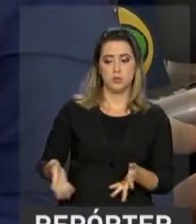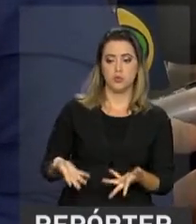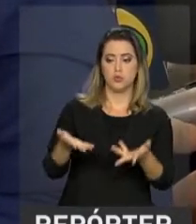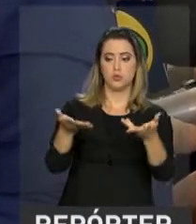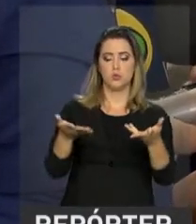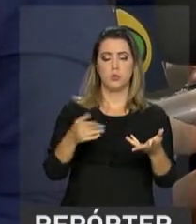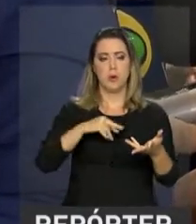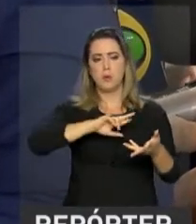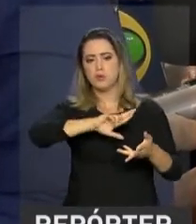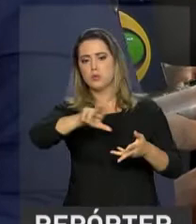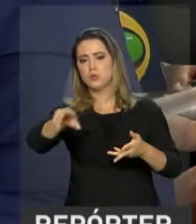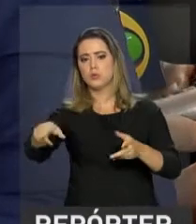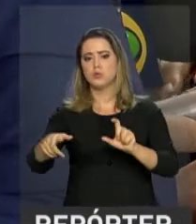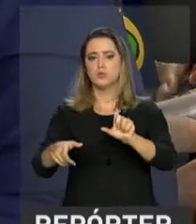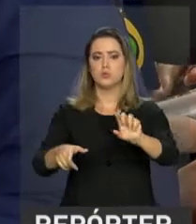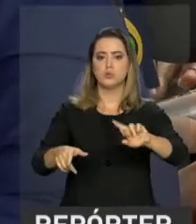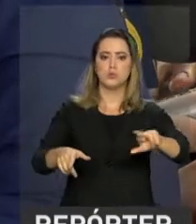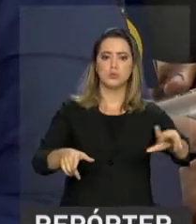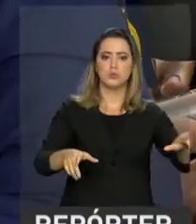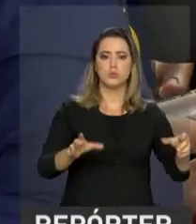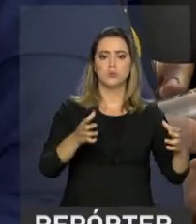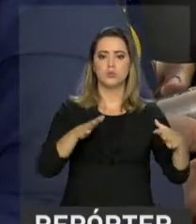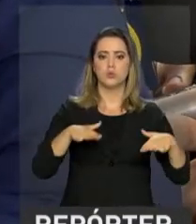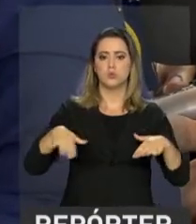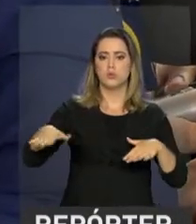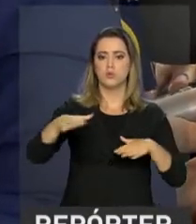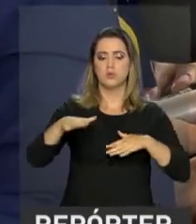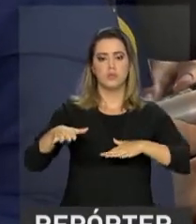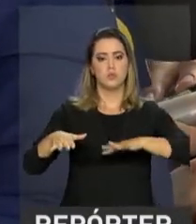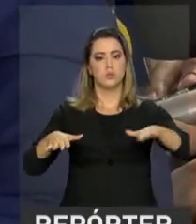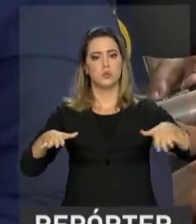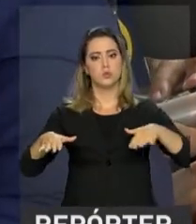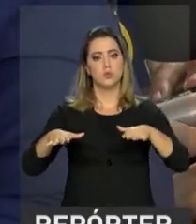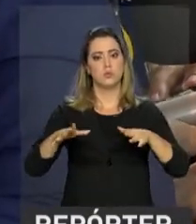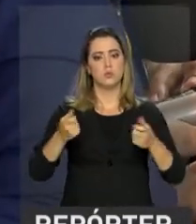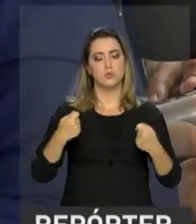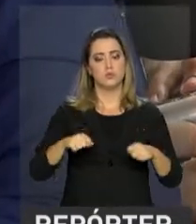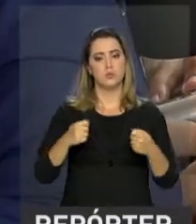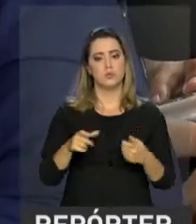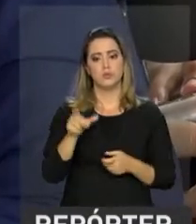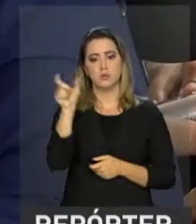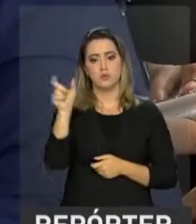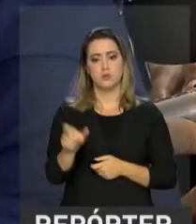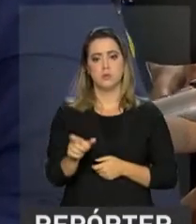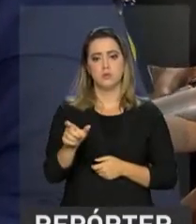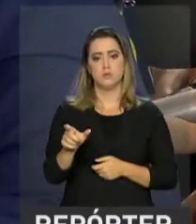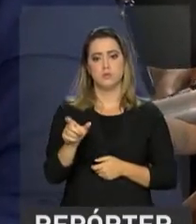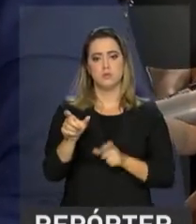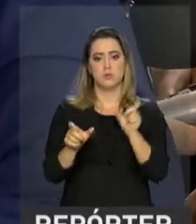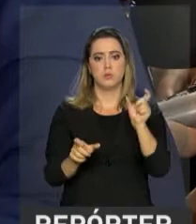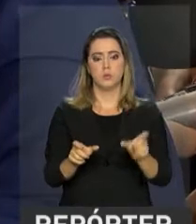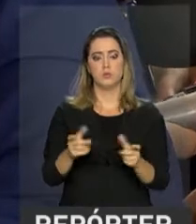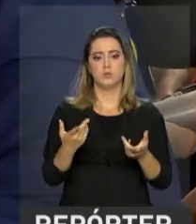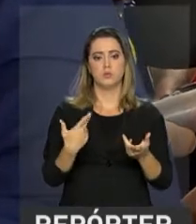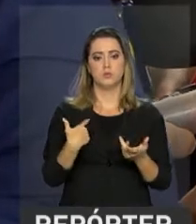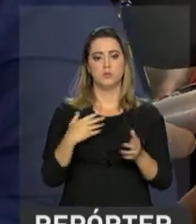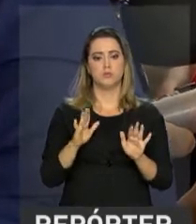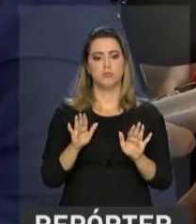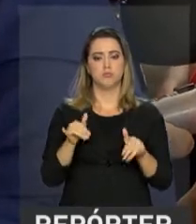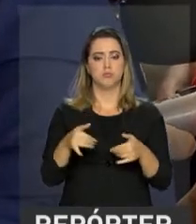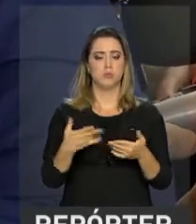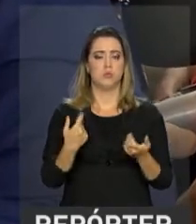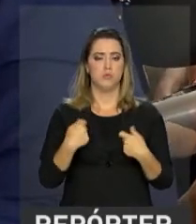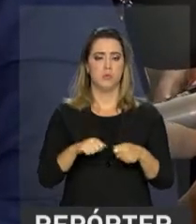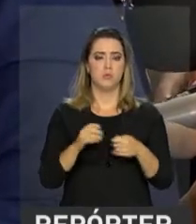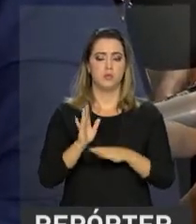concorrência. Deve-se estimular, em última análise, beneficiar o interesse de quem? Do usuário, em última análise. Então, eu